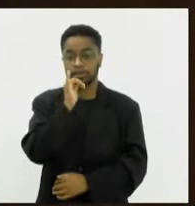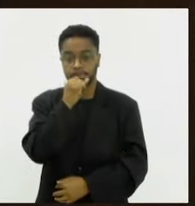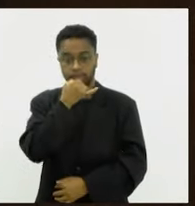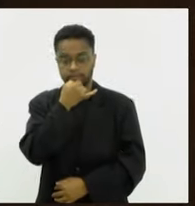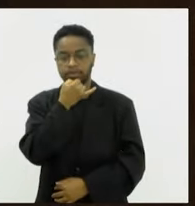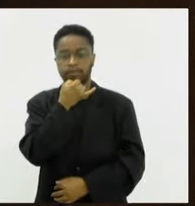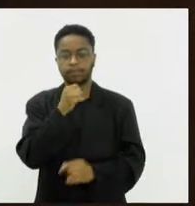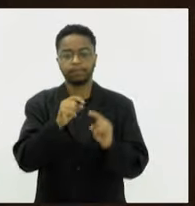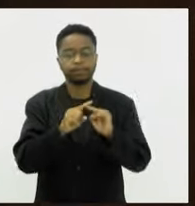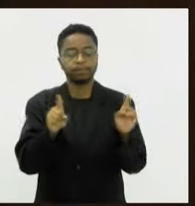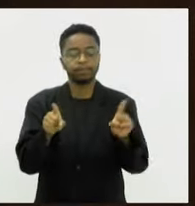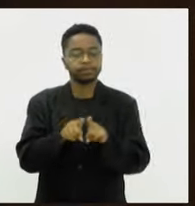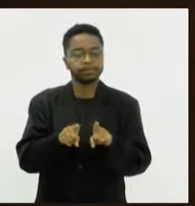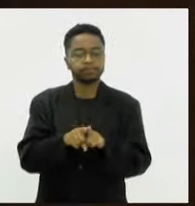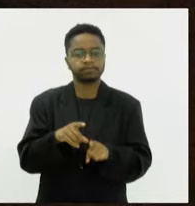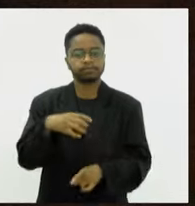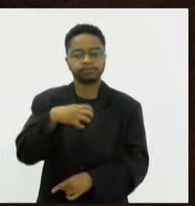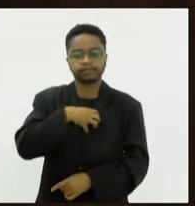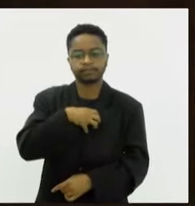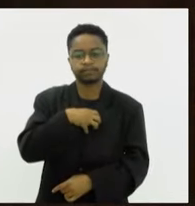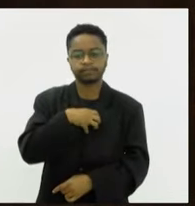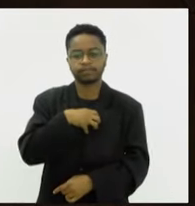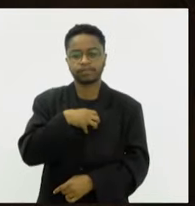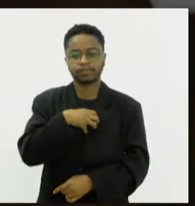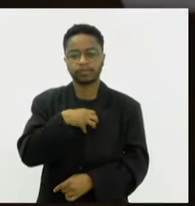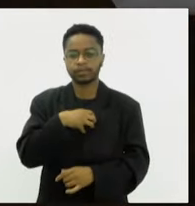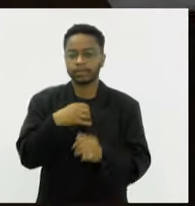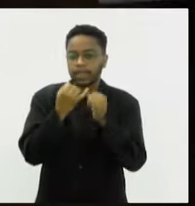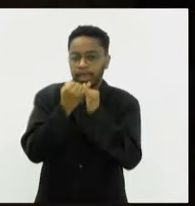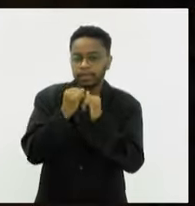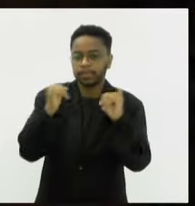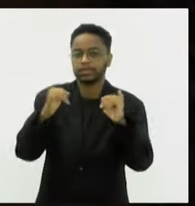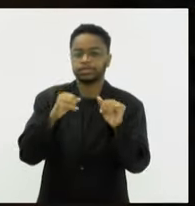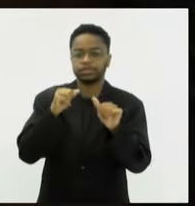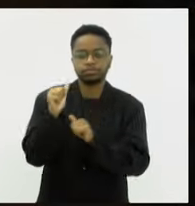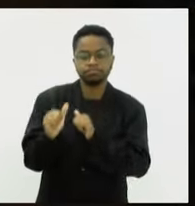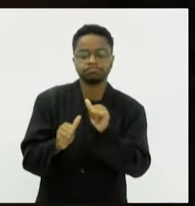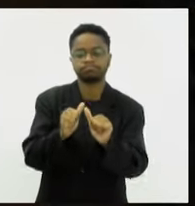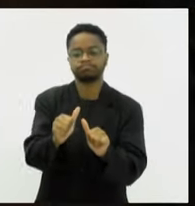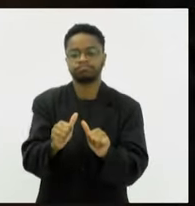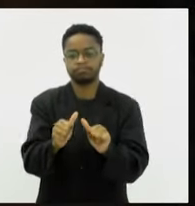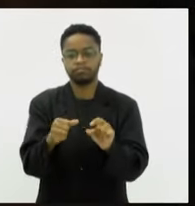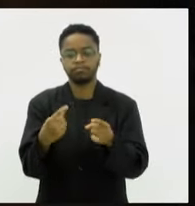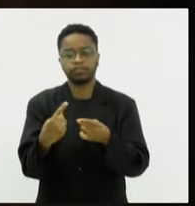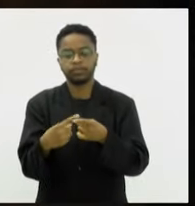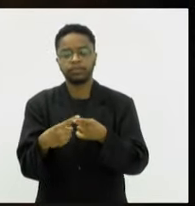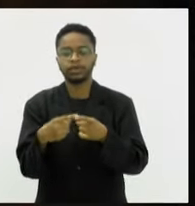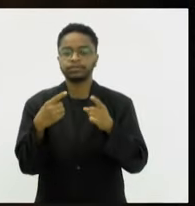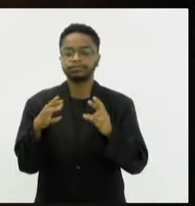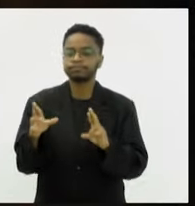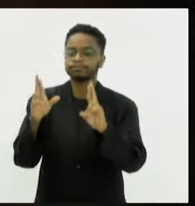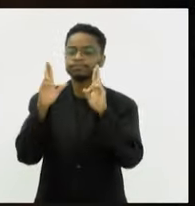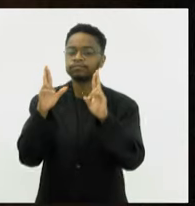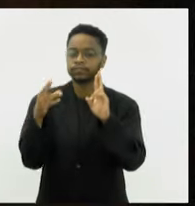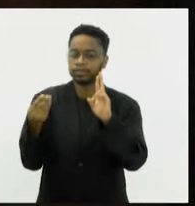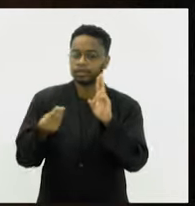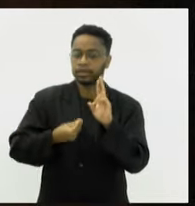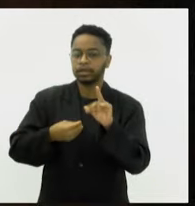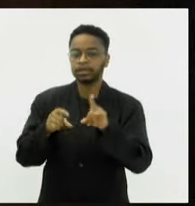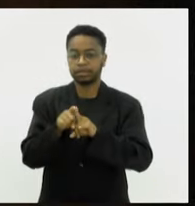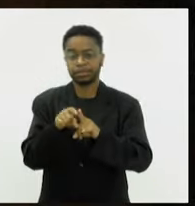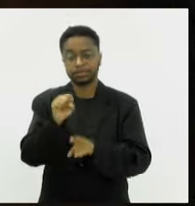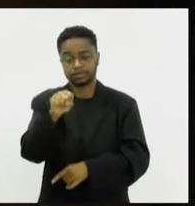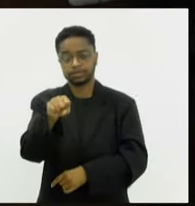tristeza, mas também é um sentimento de energia renovada, de esperança e de,